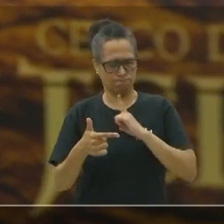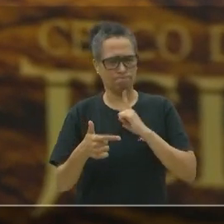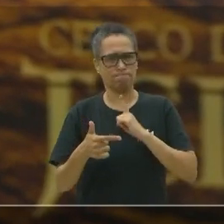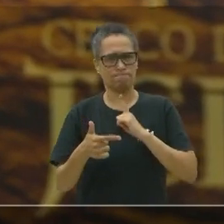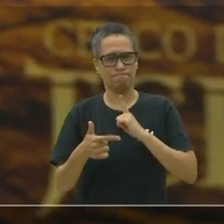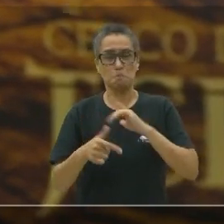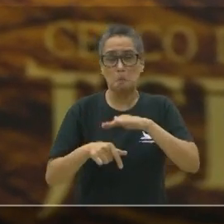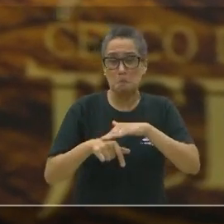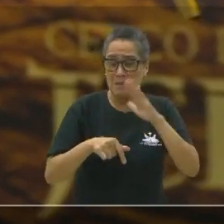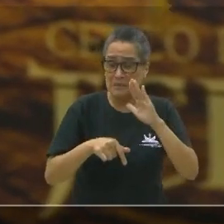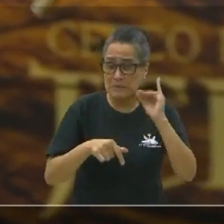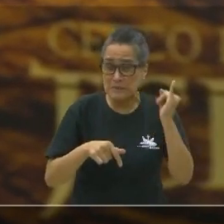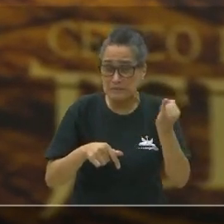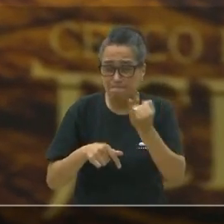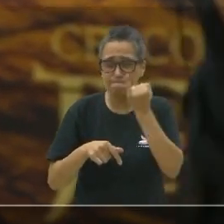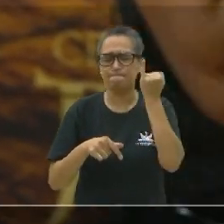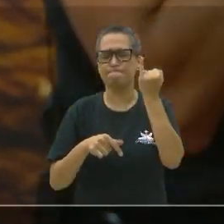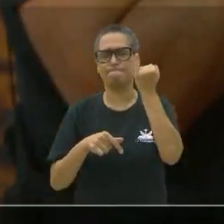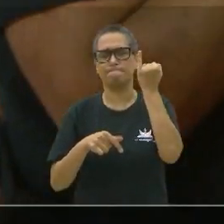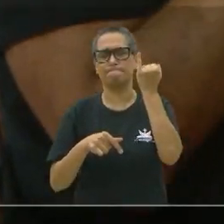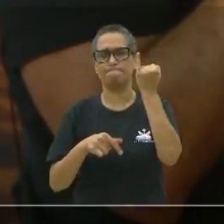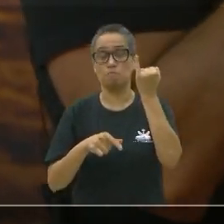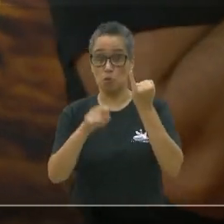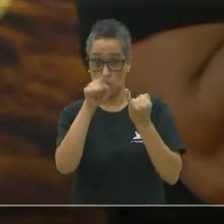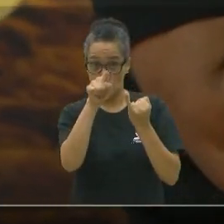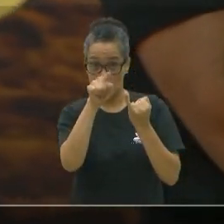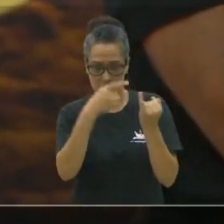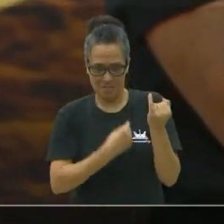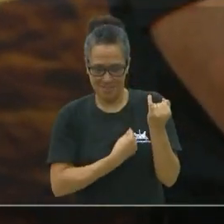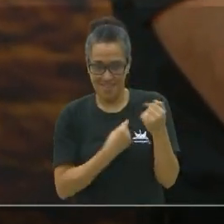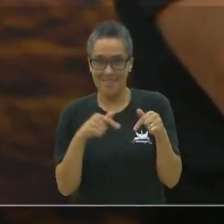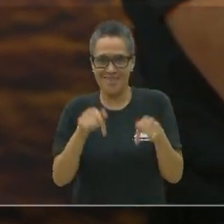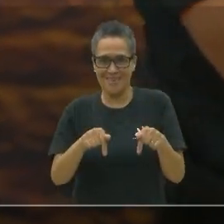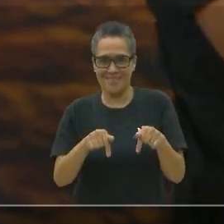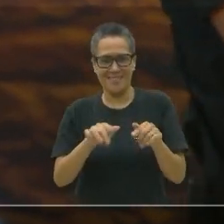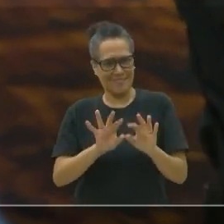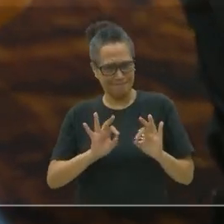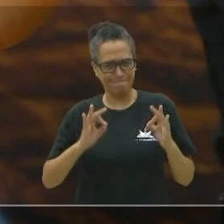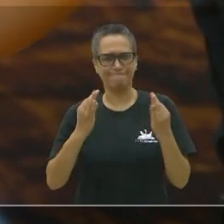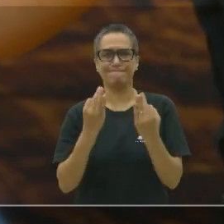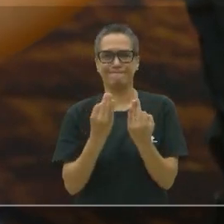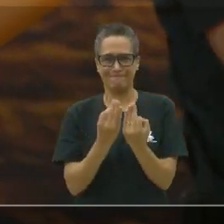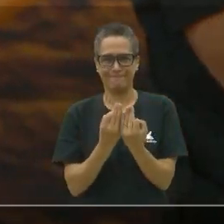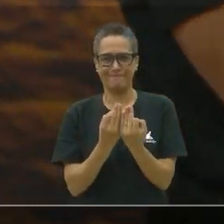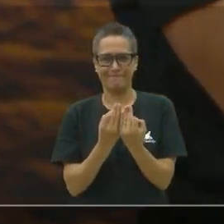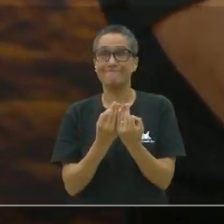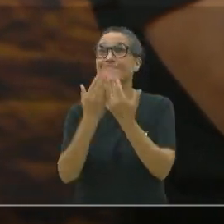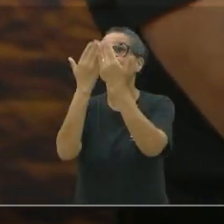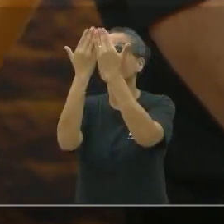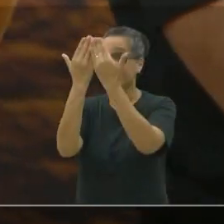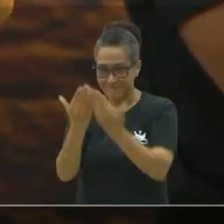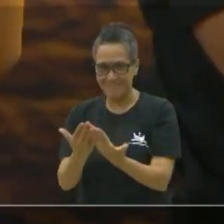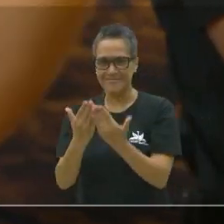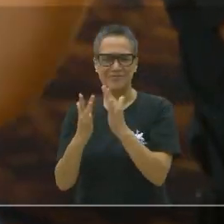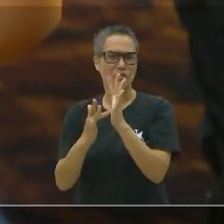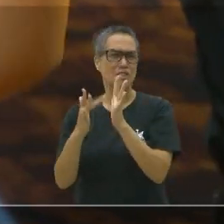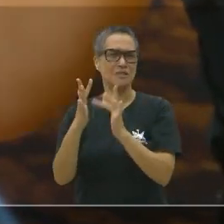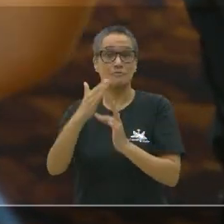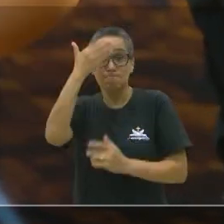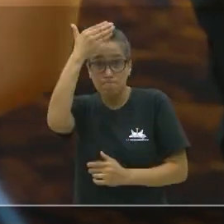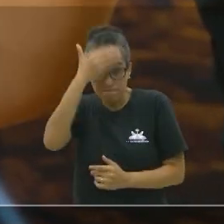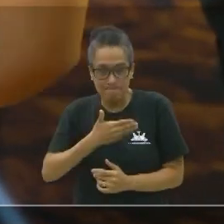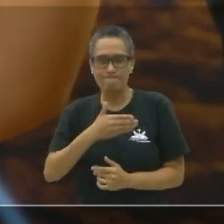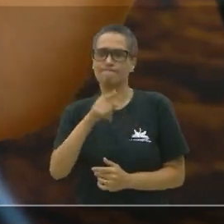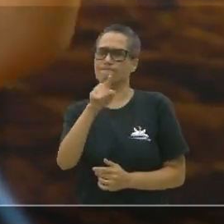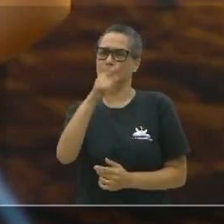E o mais importante, você está aqui, família. Você está aqui diante de Jesus e isso prova a fé